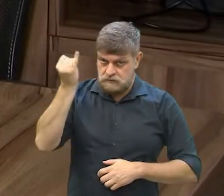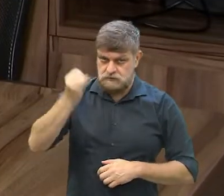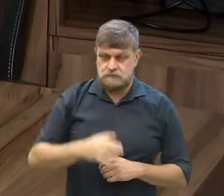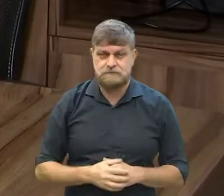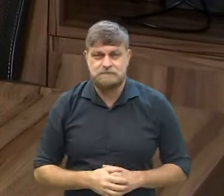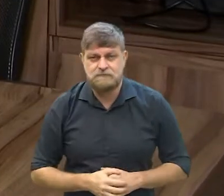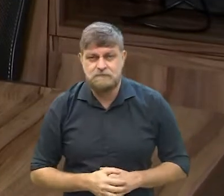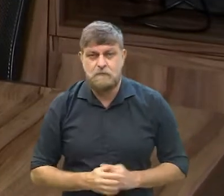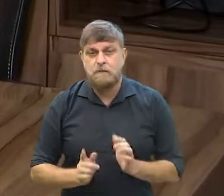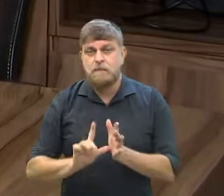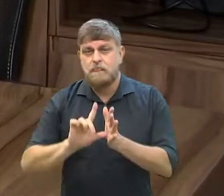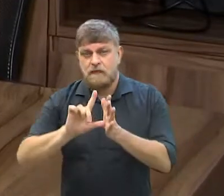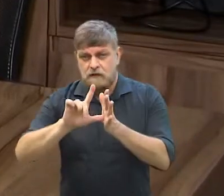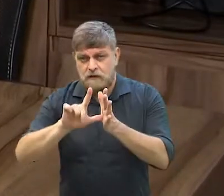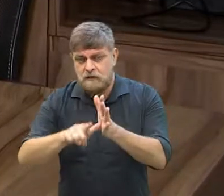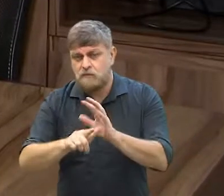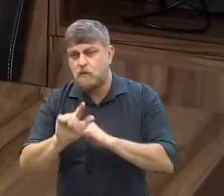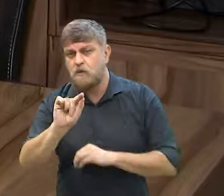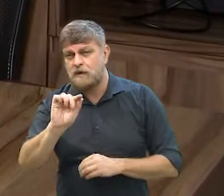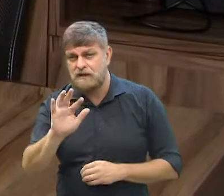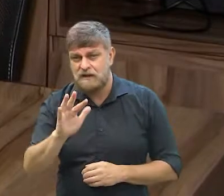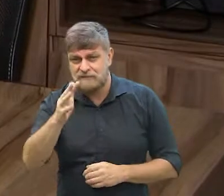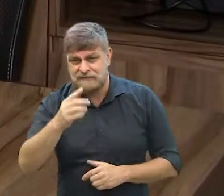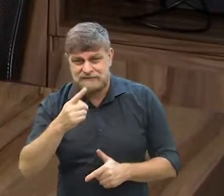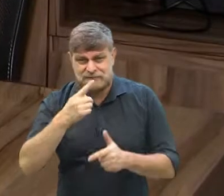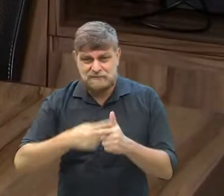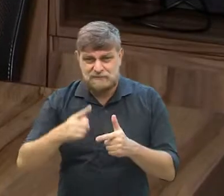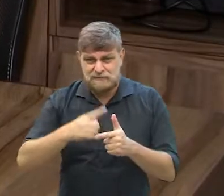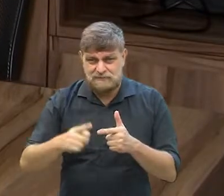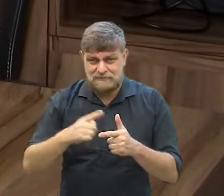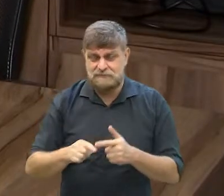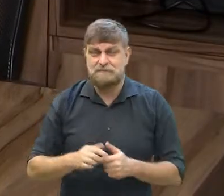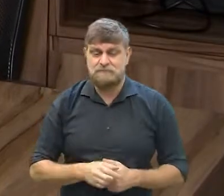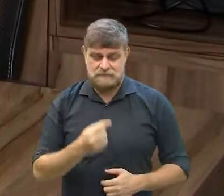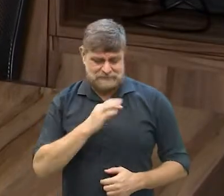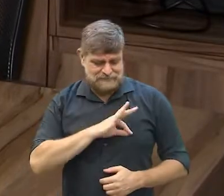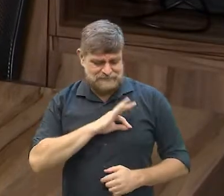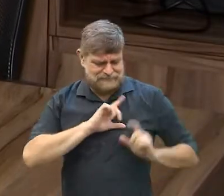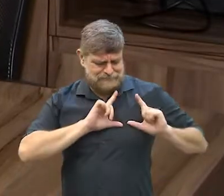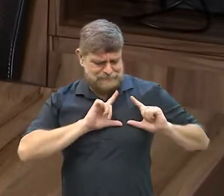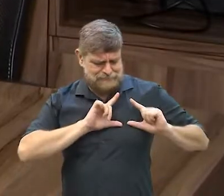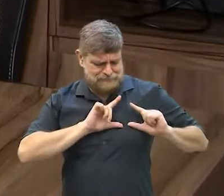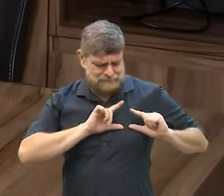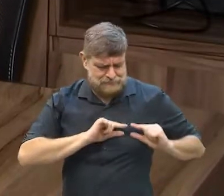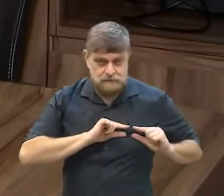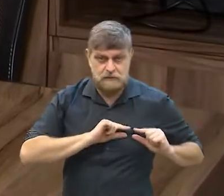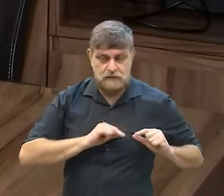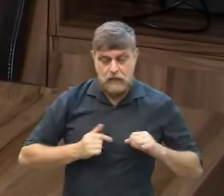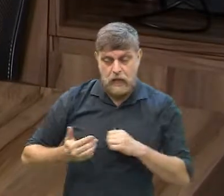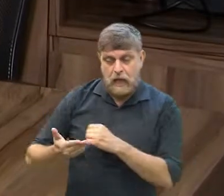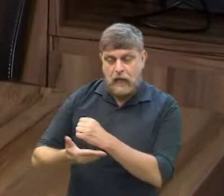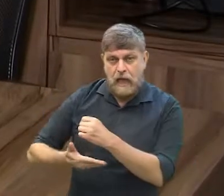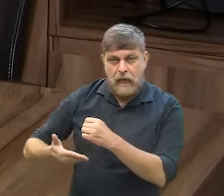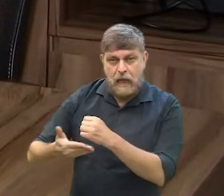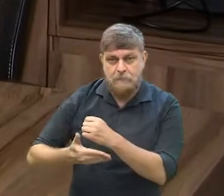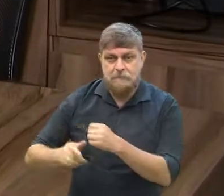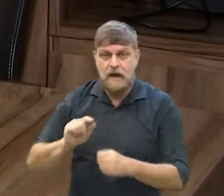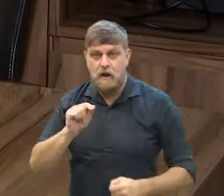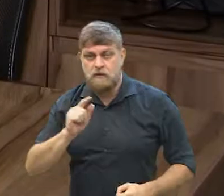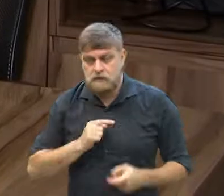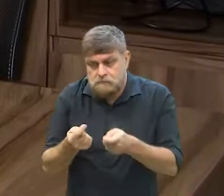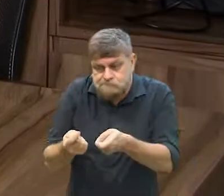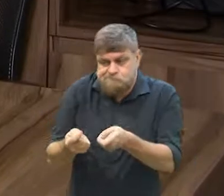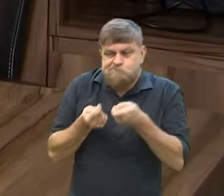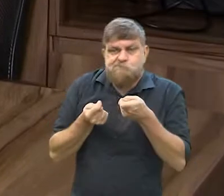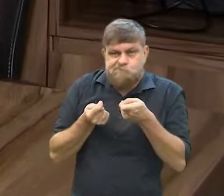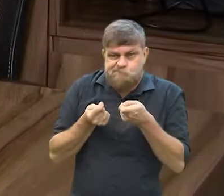E aí, numa situação mais crítica, como a queda de renda, é essencial que eu faça os cortes, os